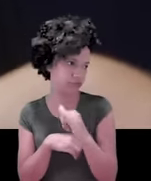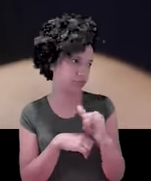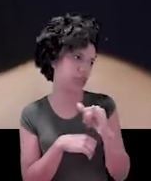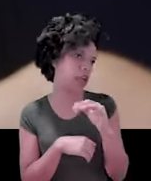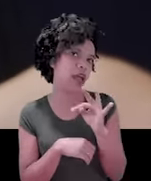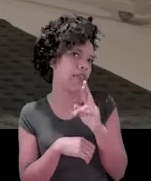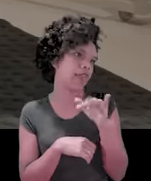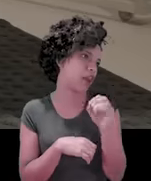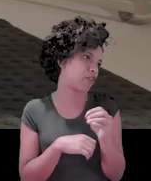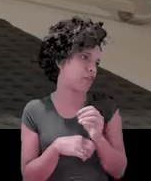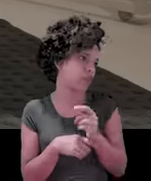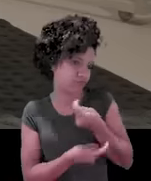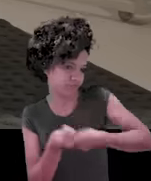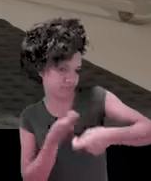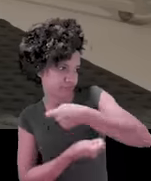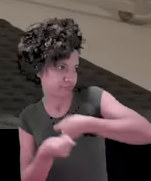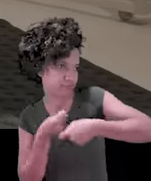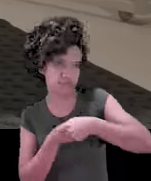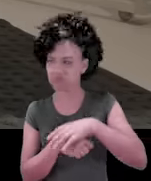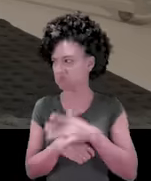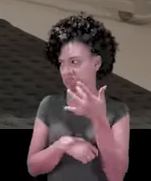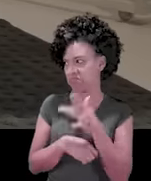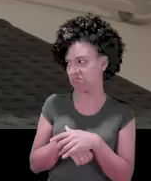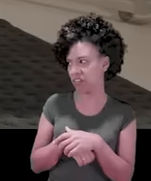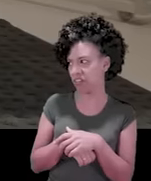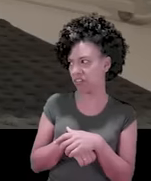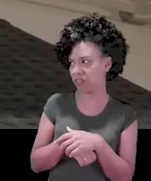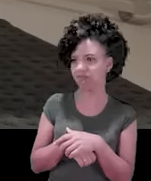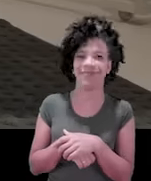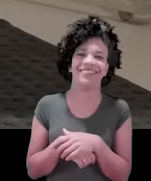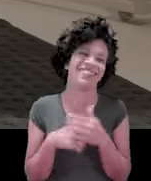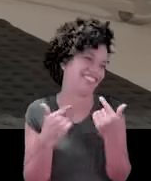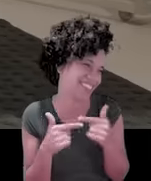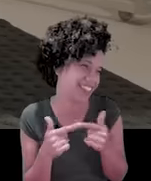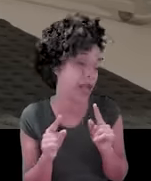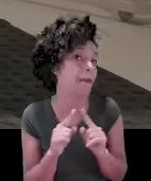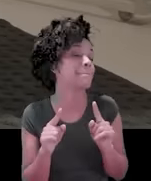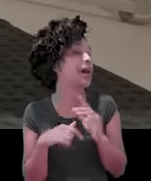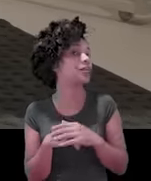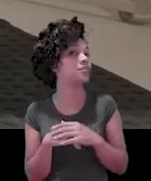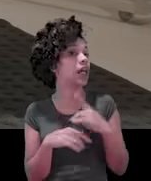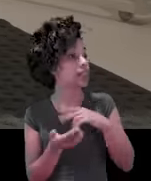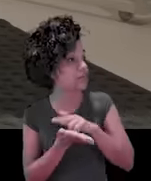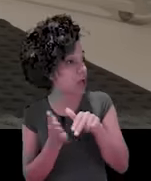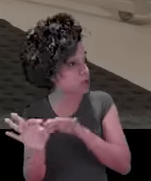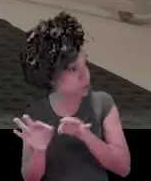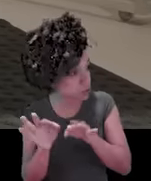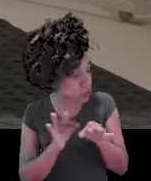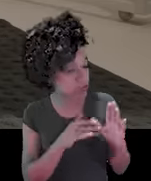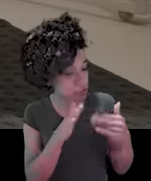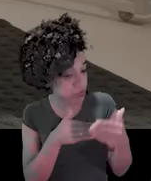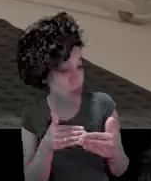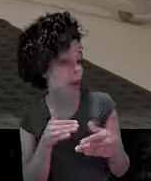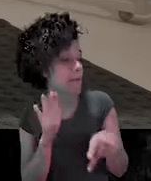não sei acontece no cabare tá é mas a mais tanto que existem vários projetos